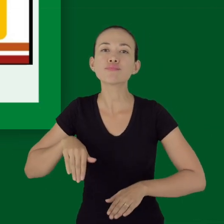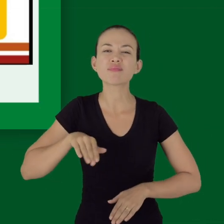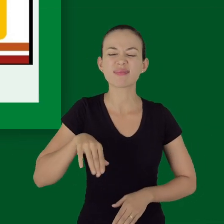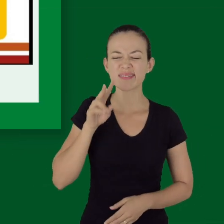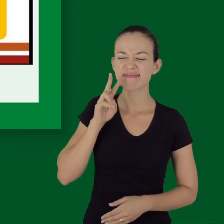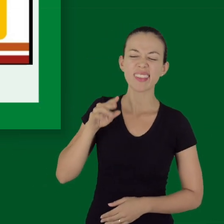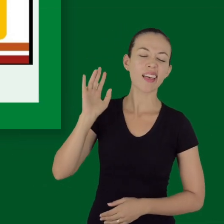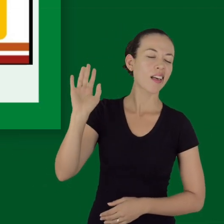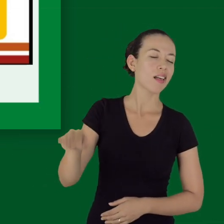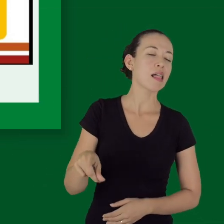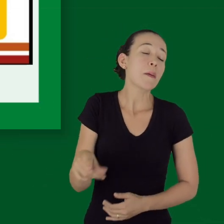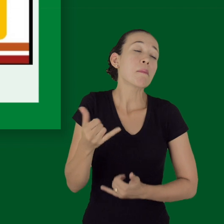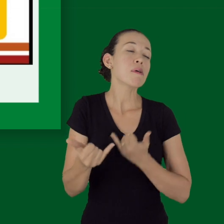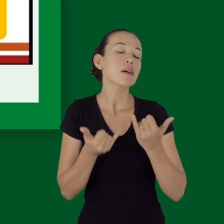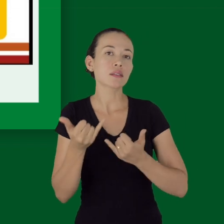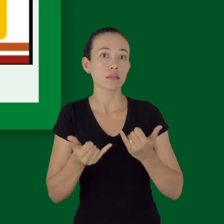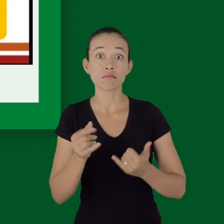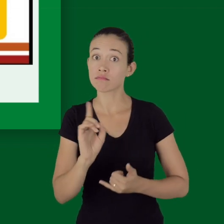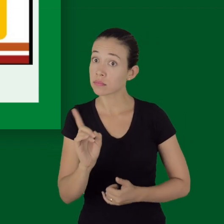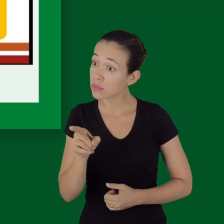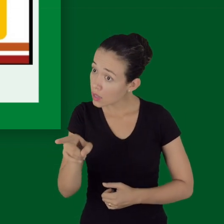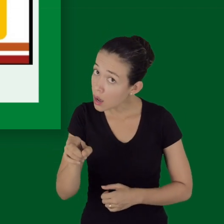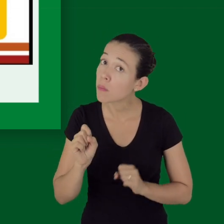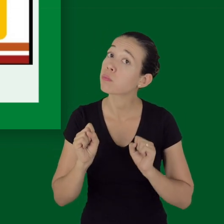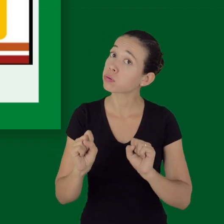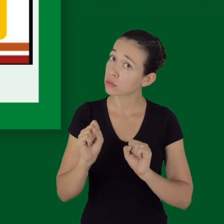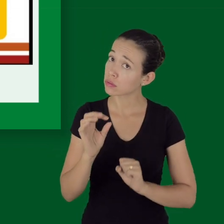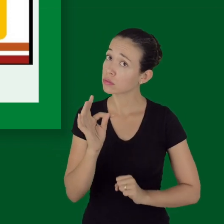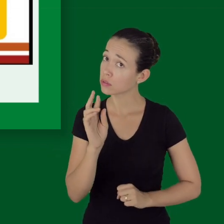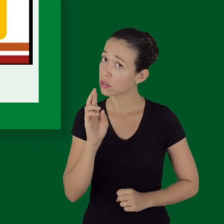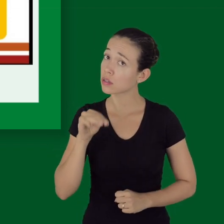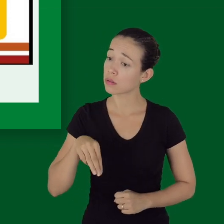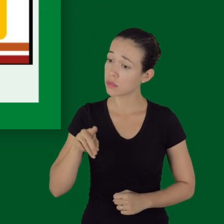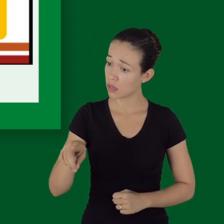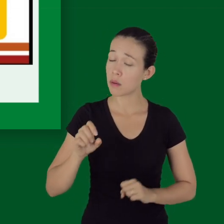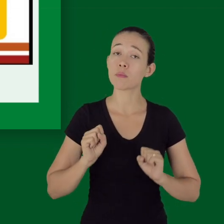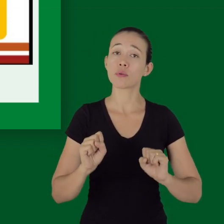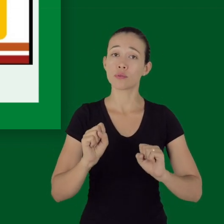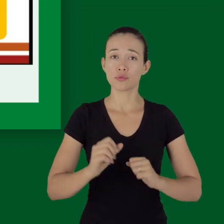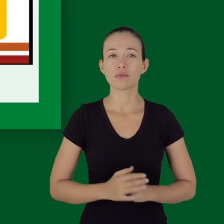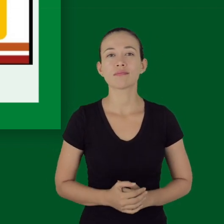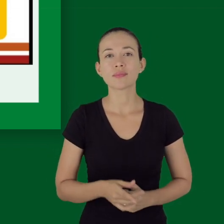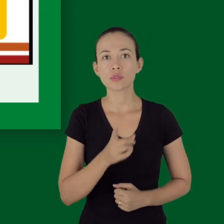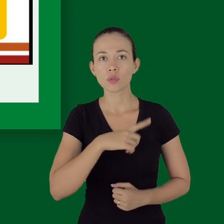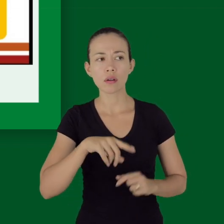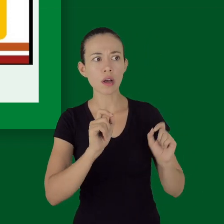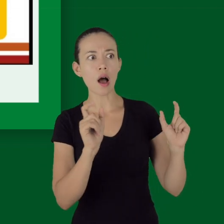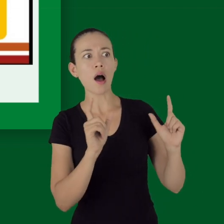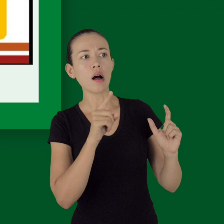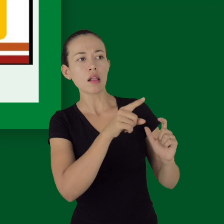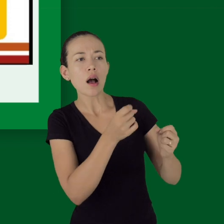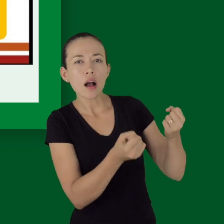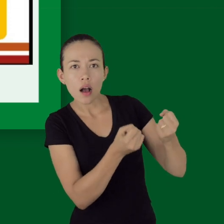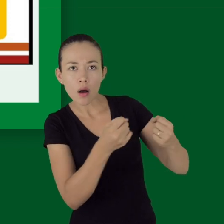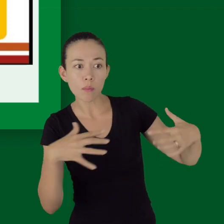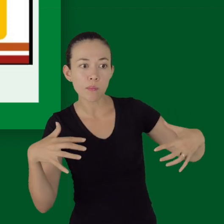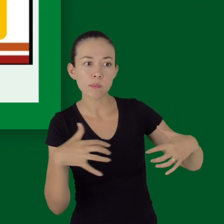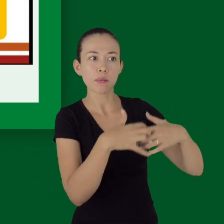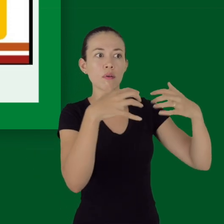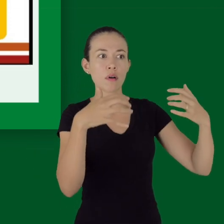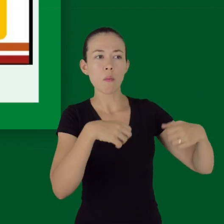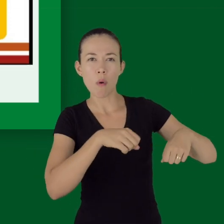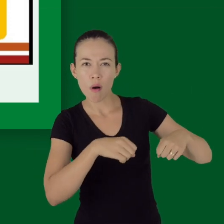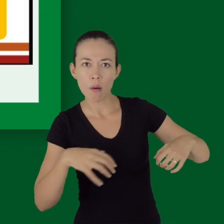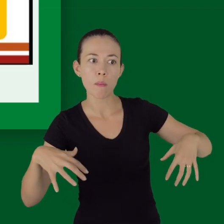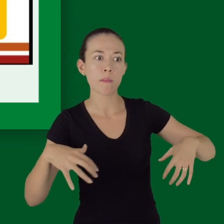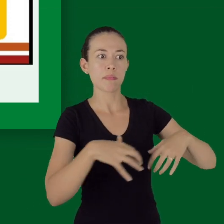que a gente tem um acidente automobilístico chamando a atenção, mas a gente tem grandes processos lesivos, às vezes, com esportes que aparentemente são